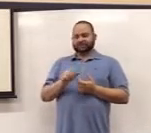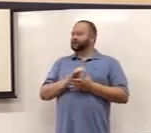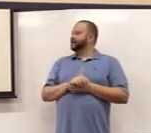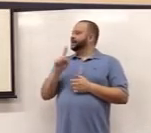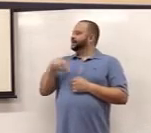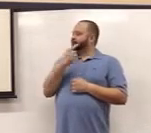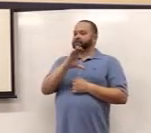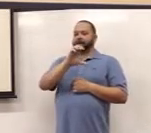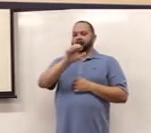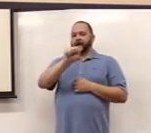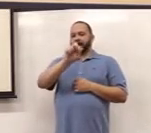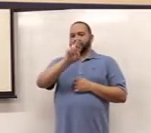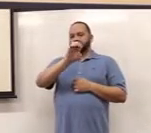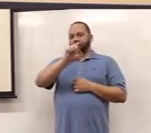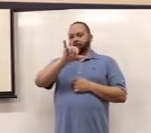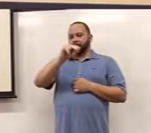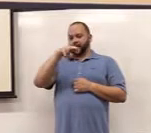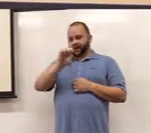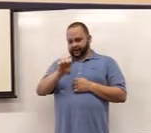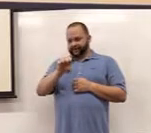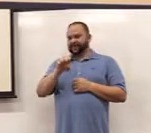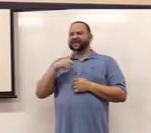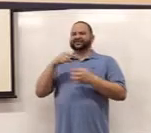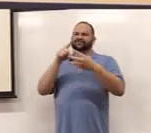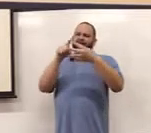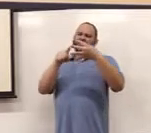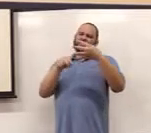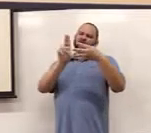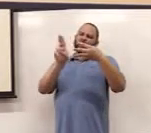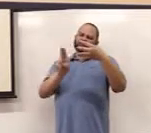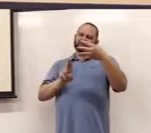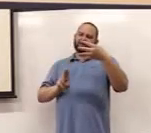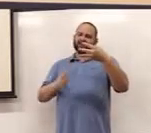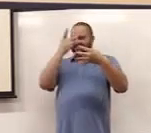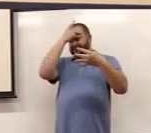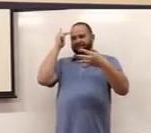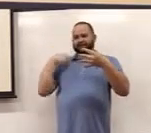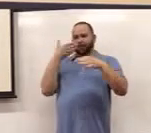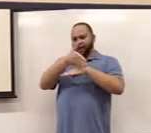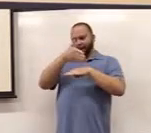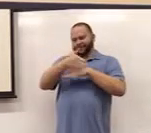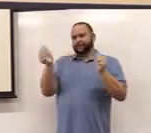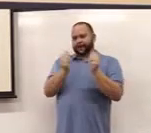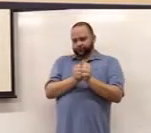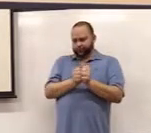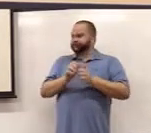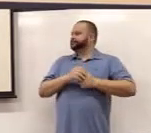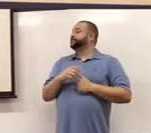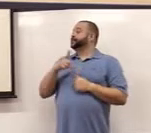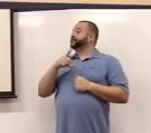20 anos, contralto, Anton Heitzinger, que é um tenor, e aí o Joseph Seipert, que é um baixo, que